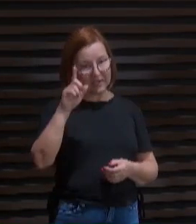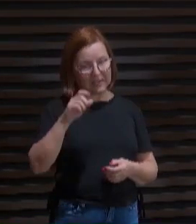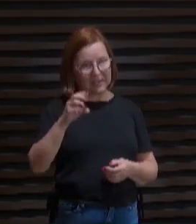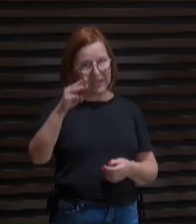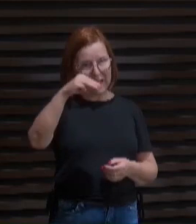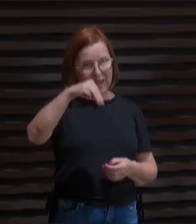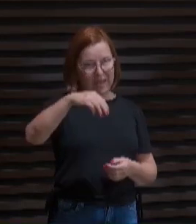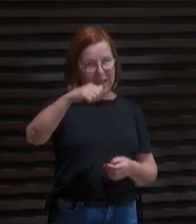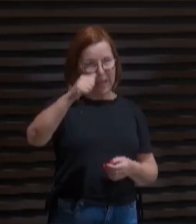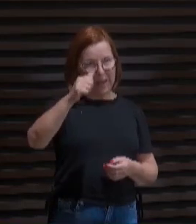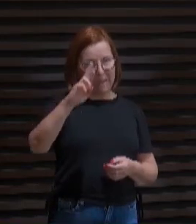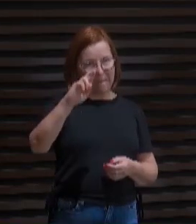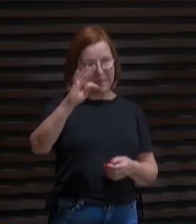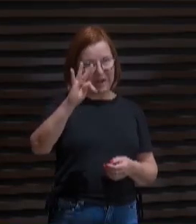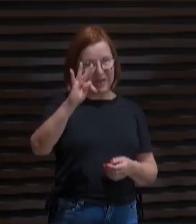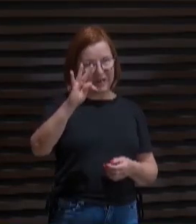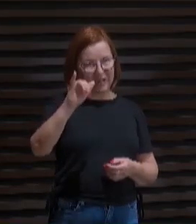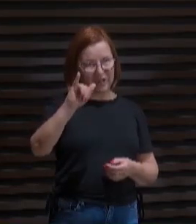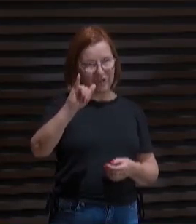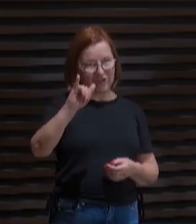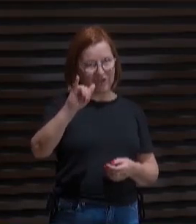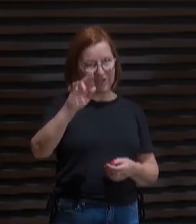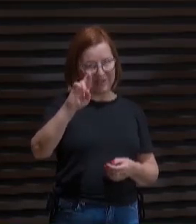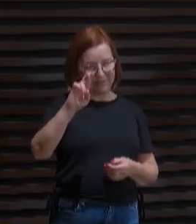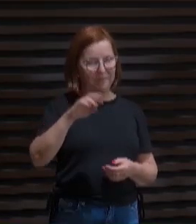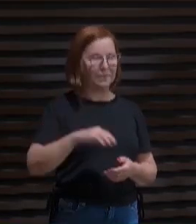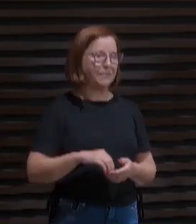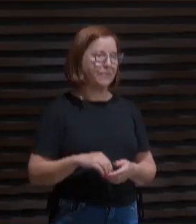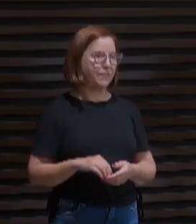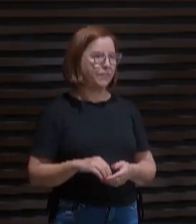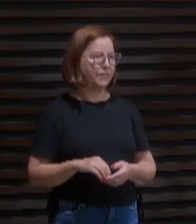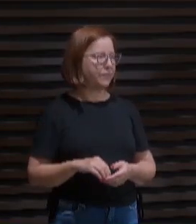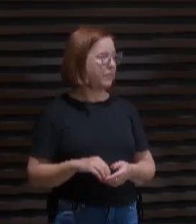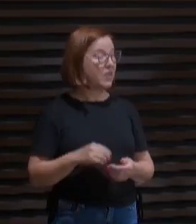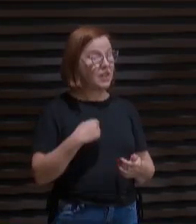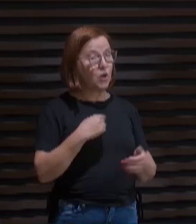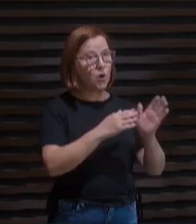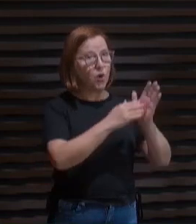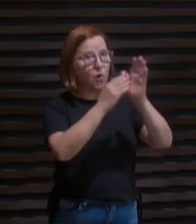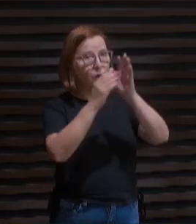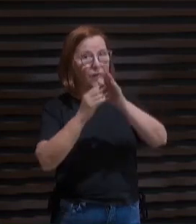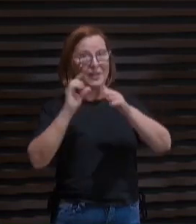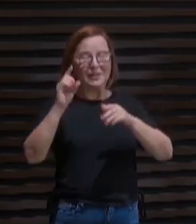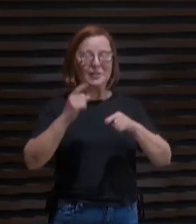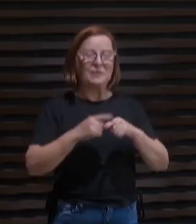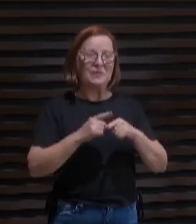E eu louvo a Deus que eu tenho a oportunidade de estar colocando, armazenando a palavra no coração da minha